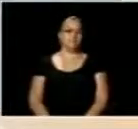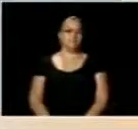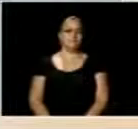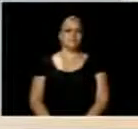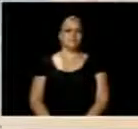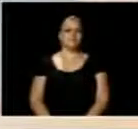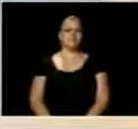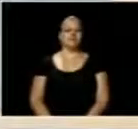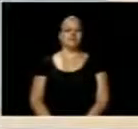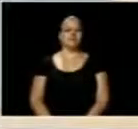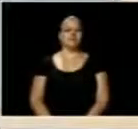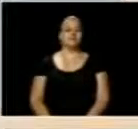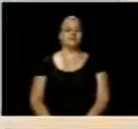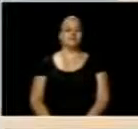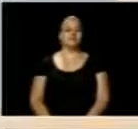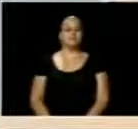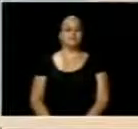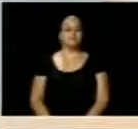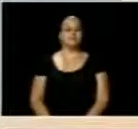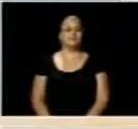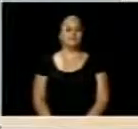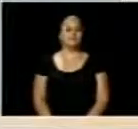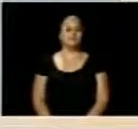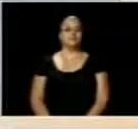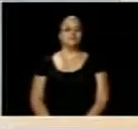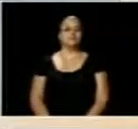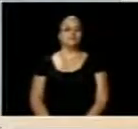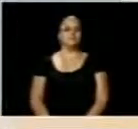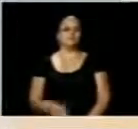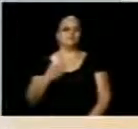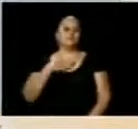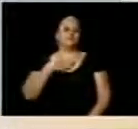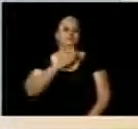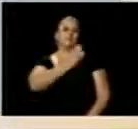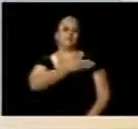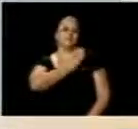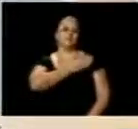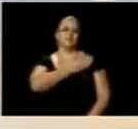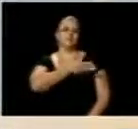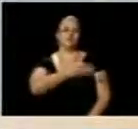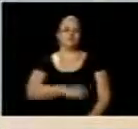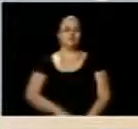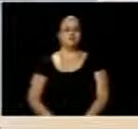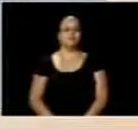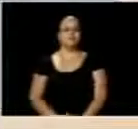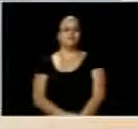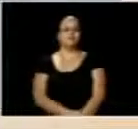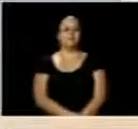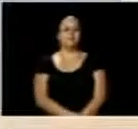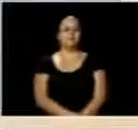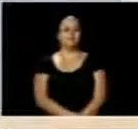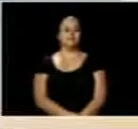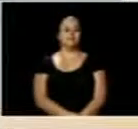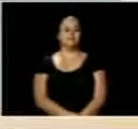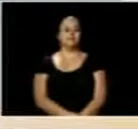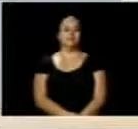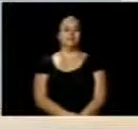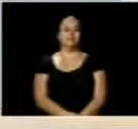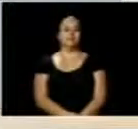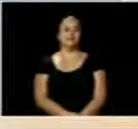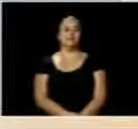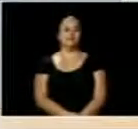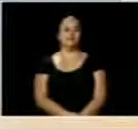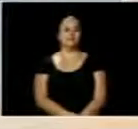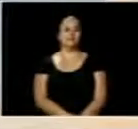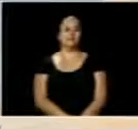meu amigo Douglas Carbone, meu amigo Vidal, Nunes Coelho, Graça, Digão, Alexandre Vilela, Vera